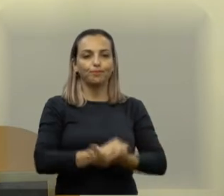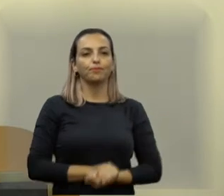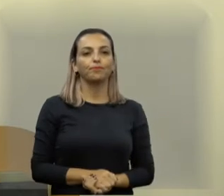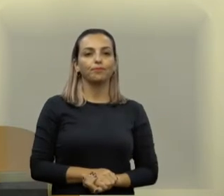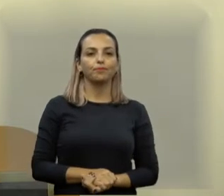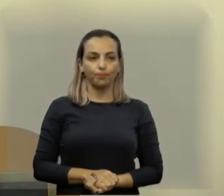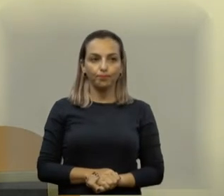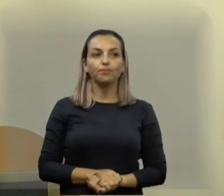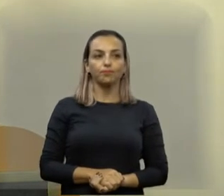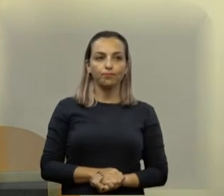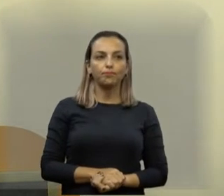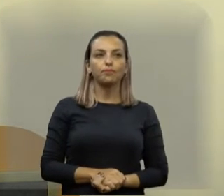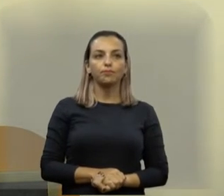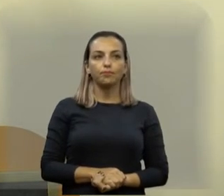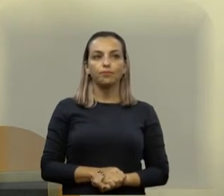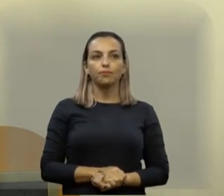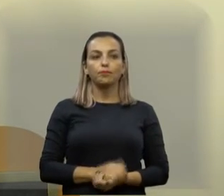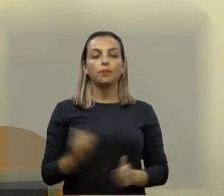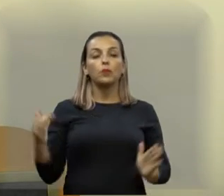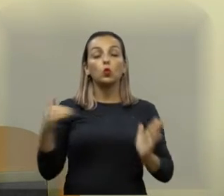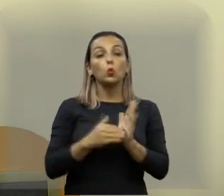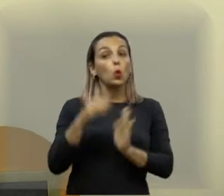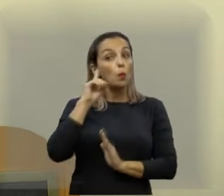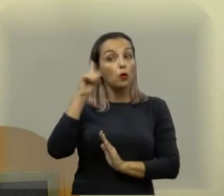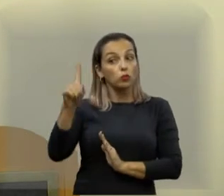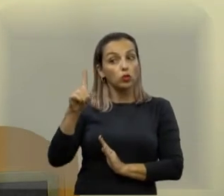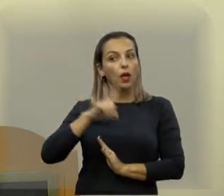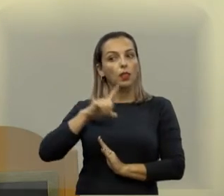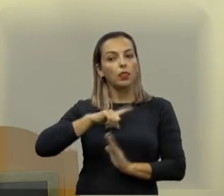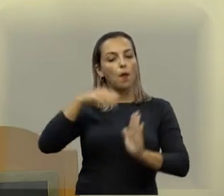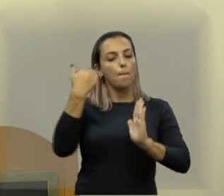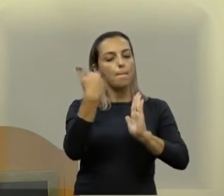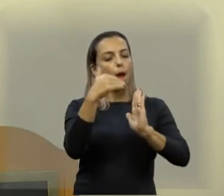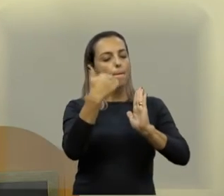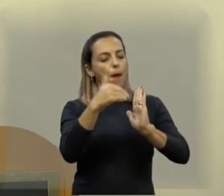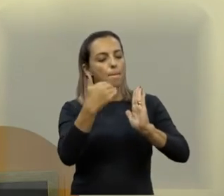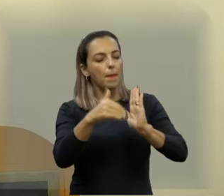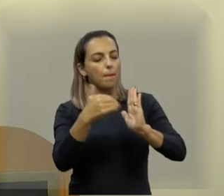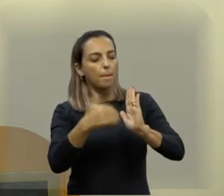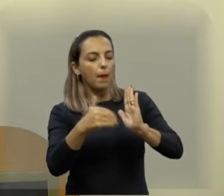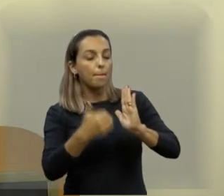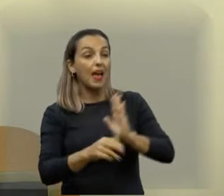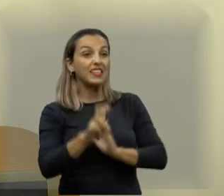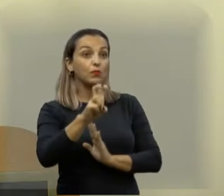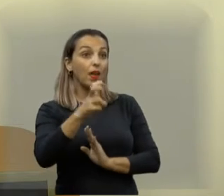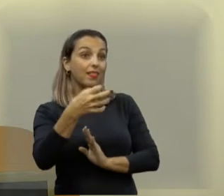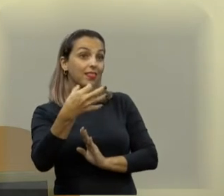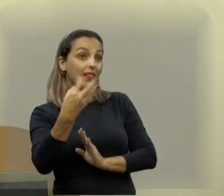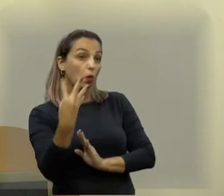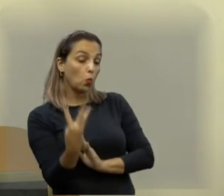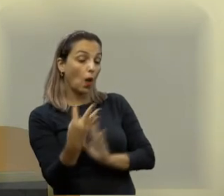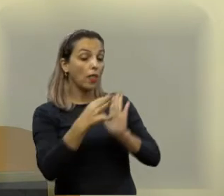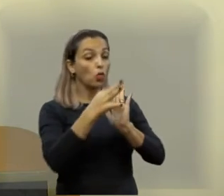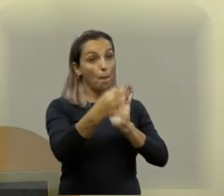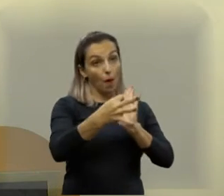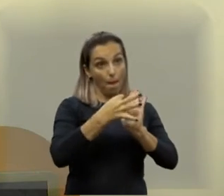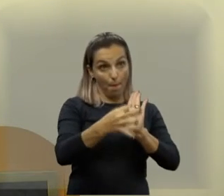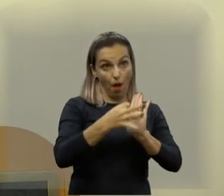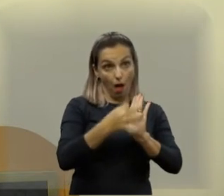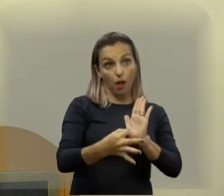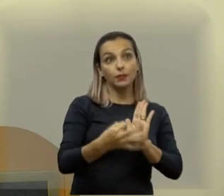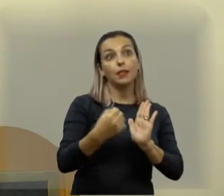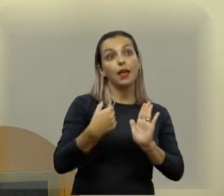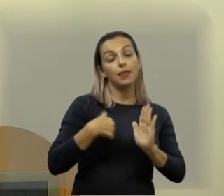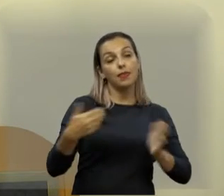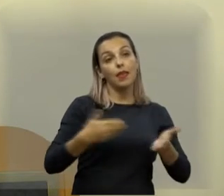E aí no último dia a gente fez todas as propostas saiu 54 né propostas e a